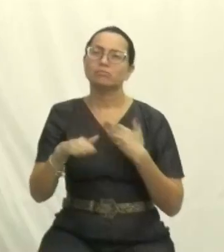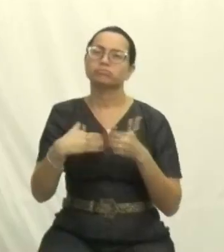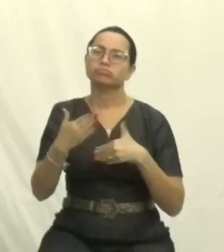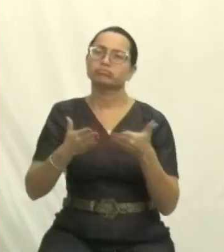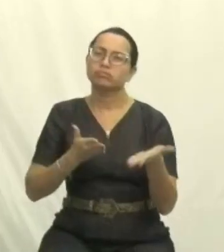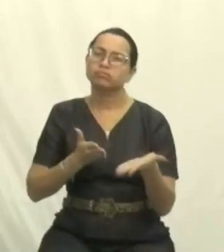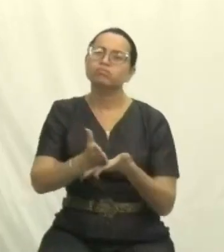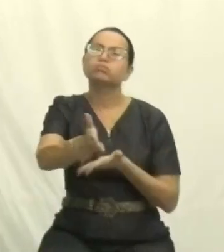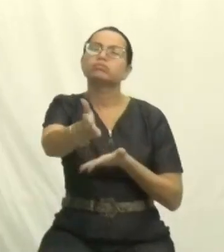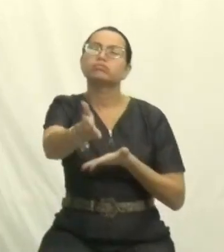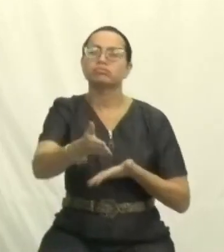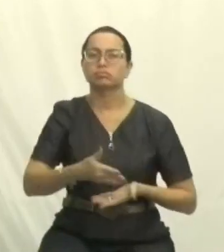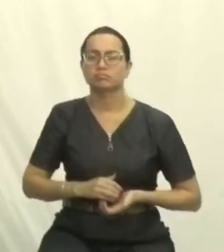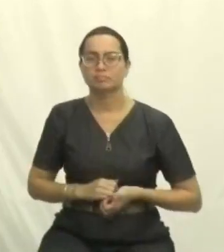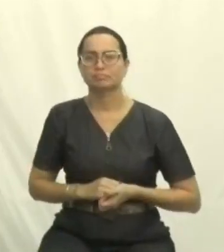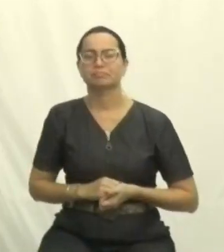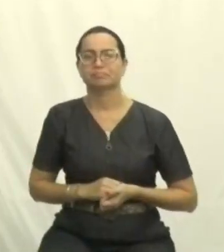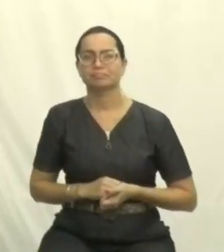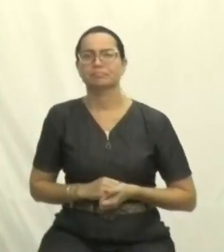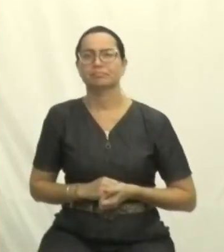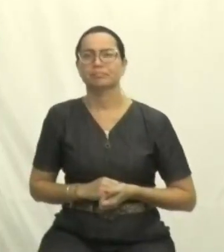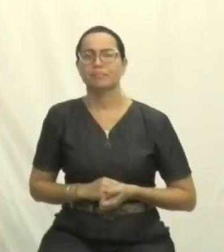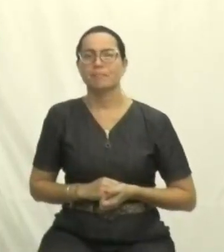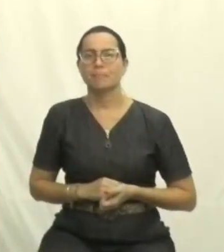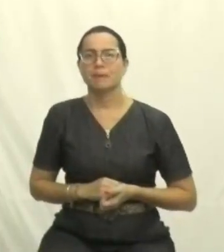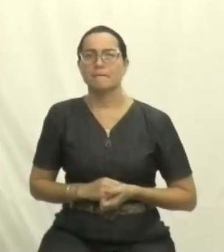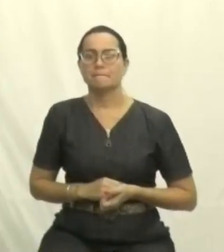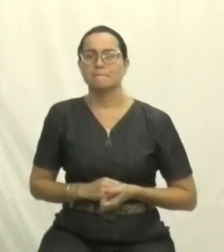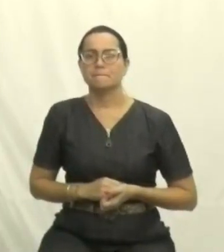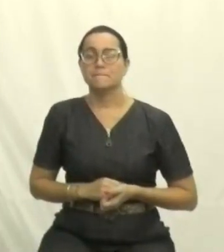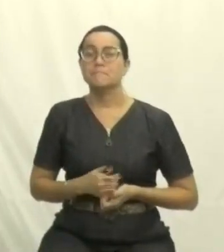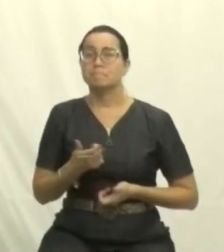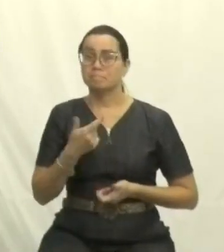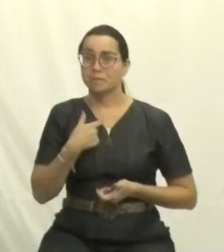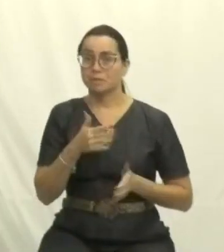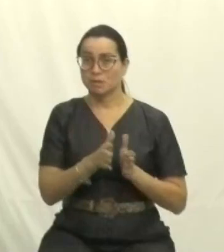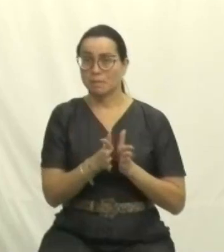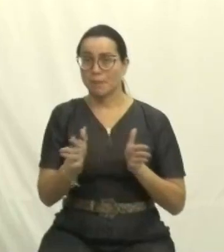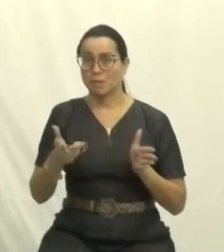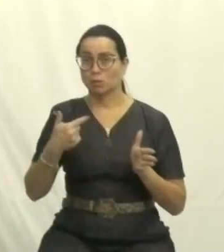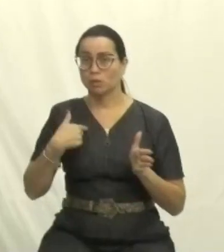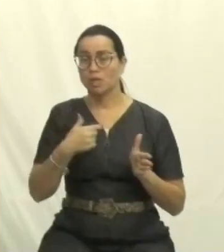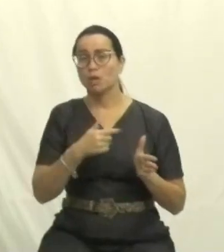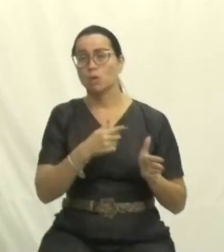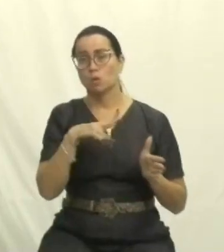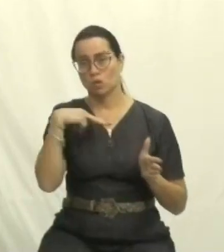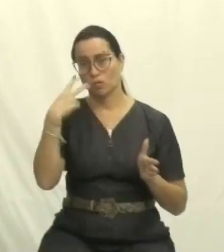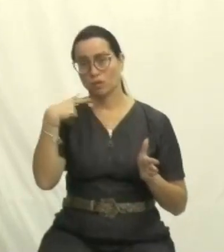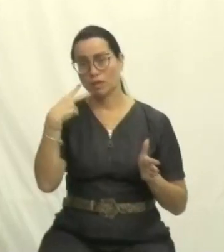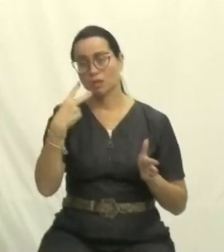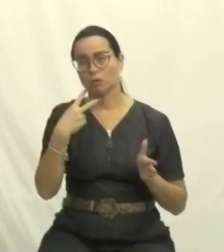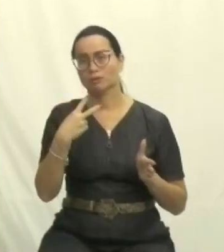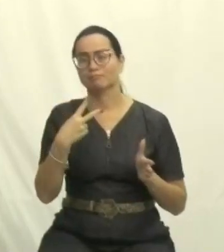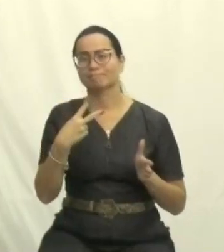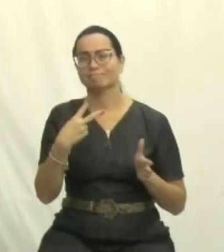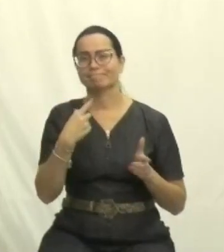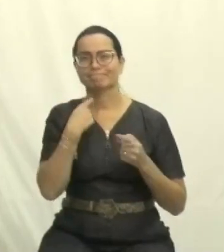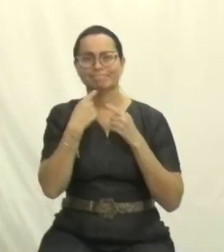à medida que a legislatura foi alcançando. E essa legislatura tem sido, sem sombra de dúvida, ela